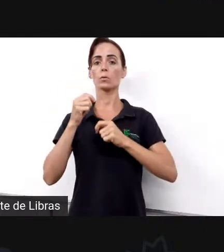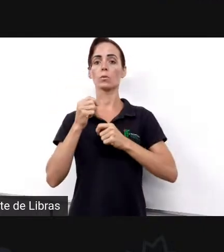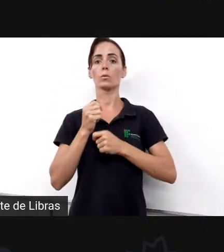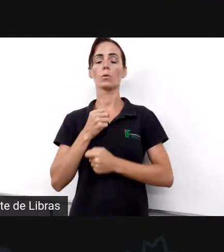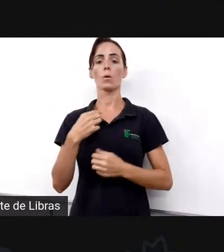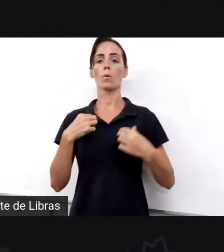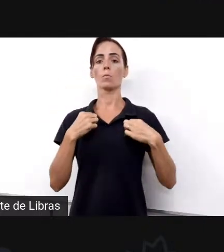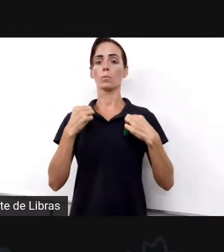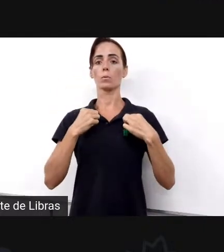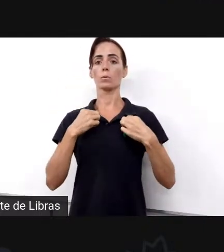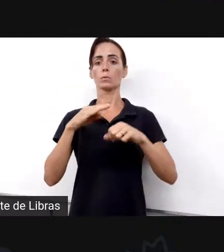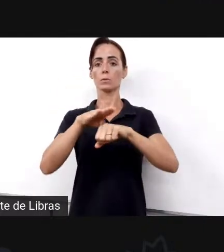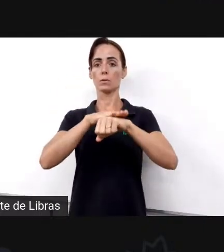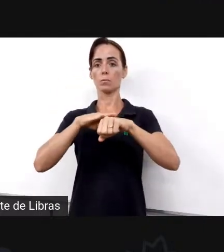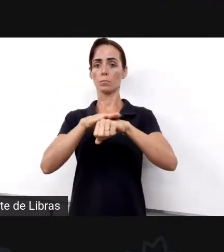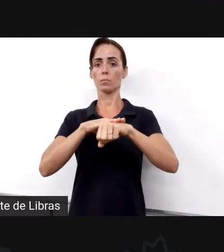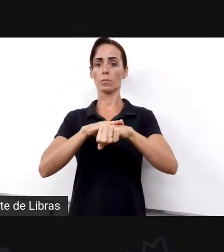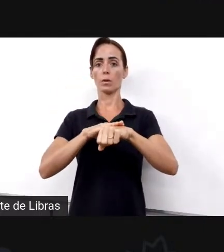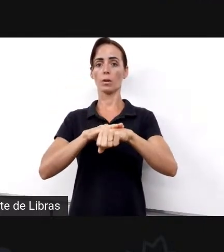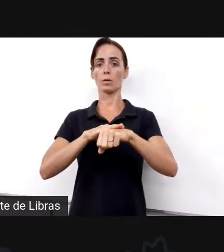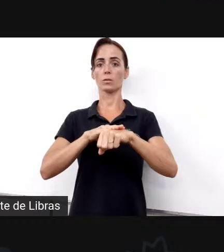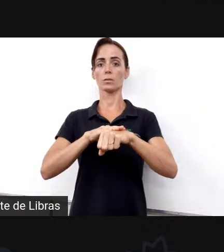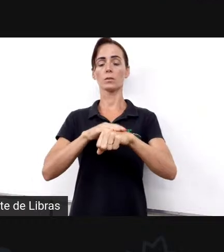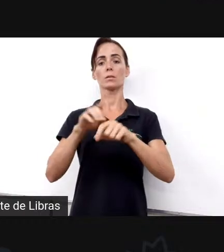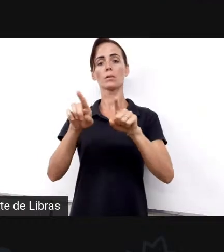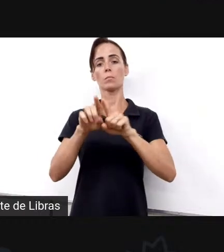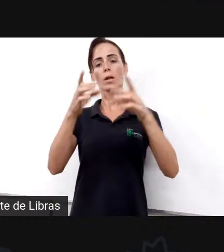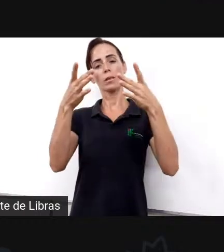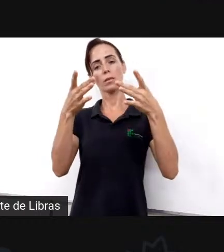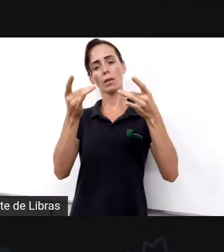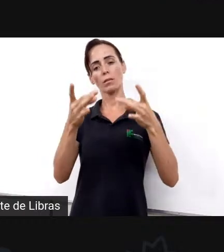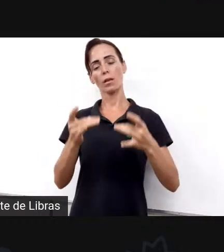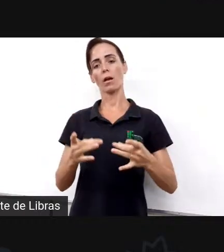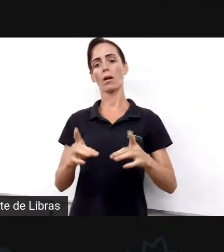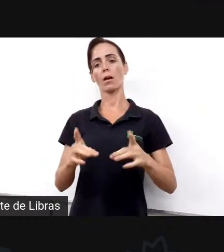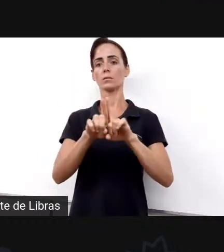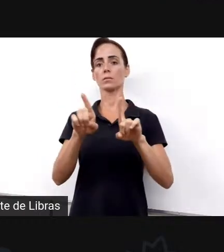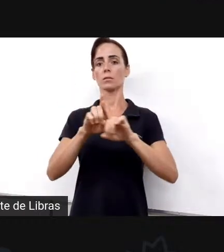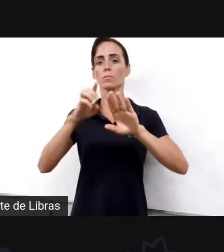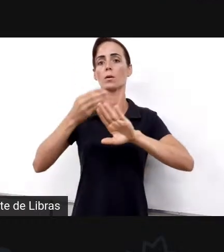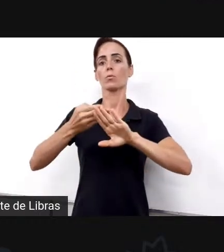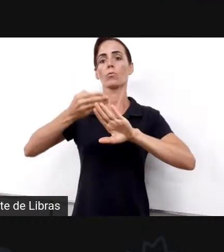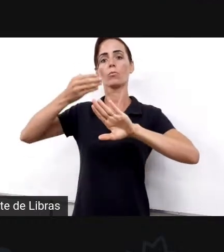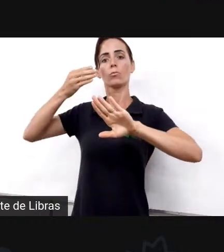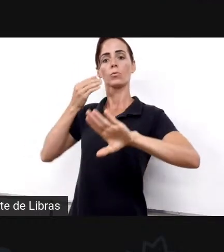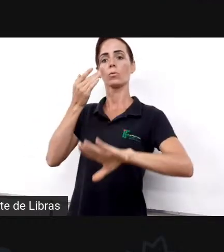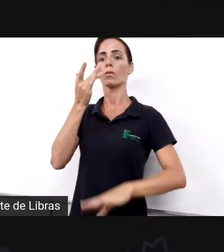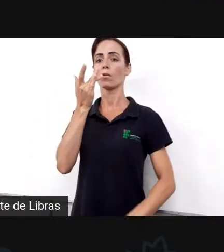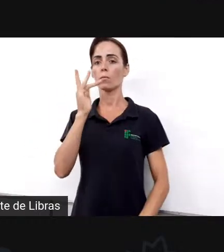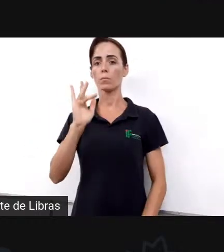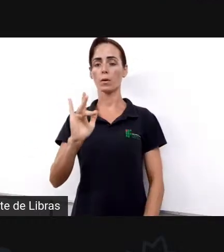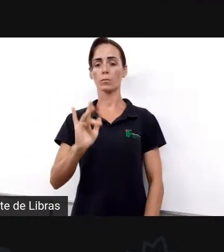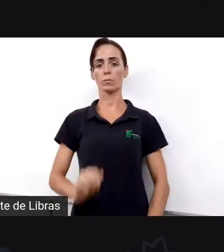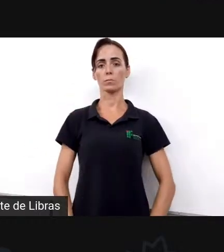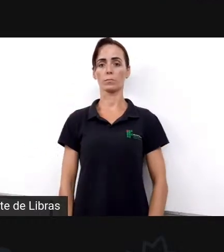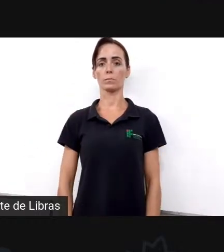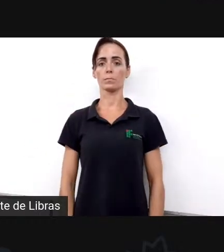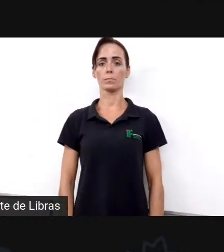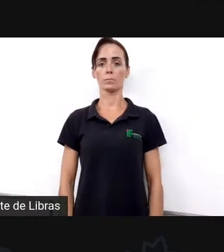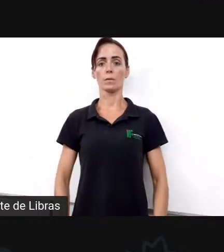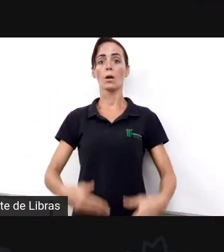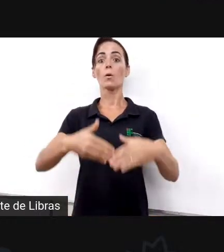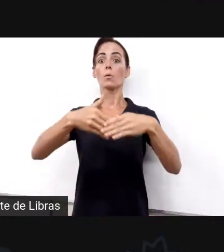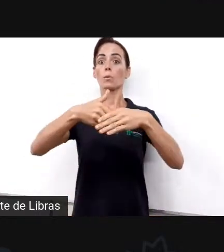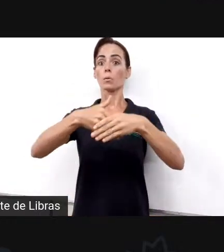com estampa e na sala onde estou apresenta um fundo branco. Quero cumprimentar